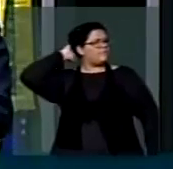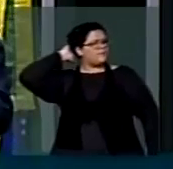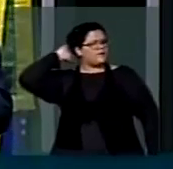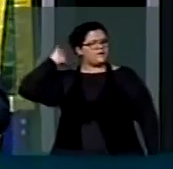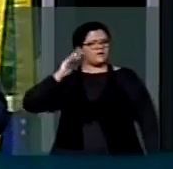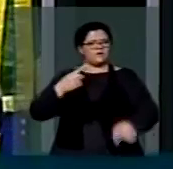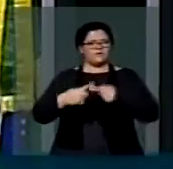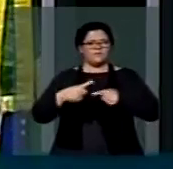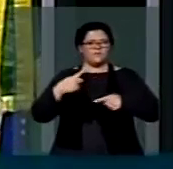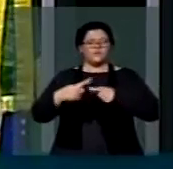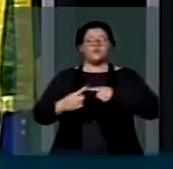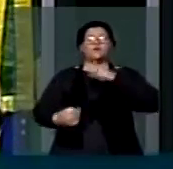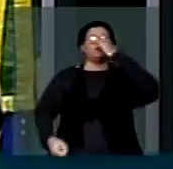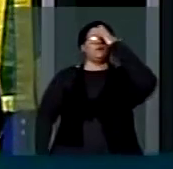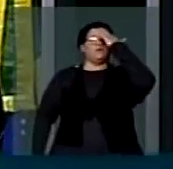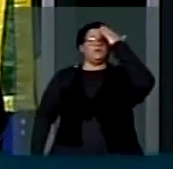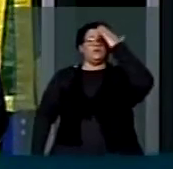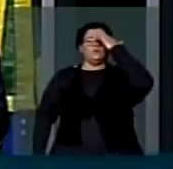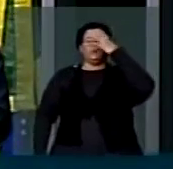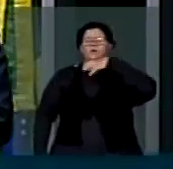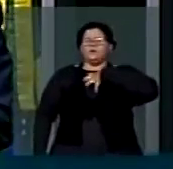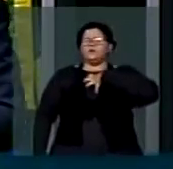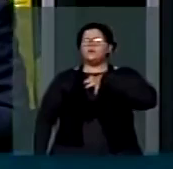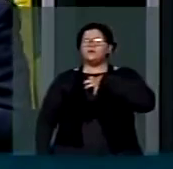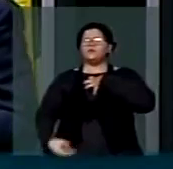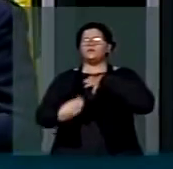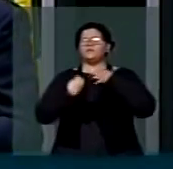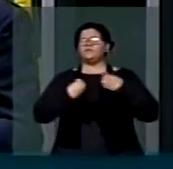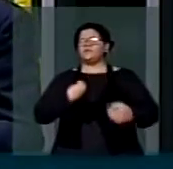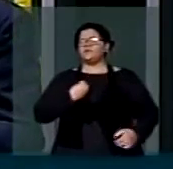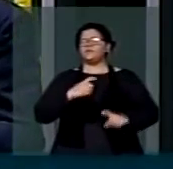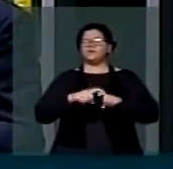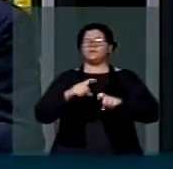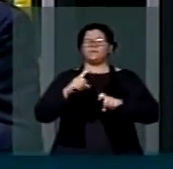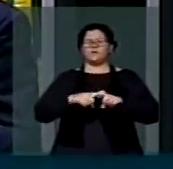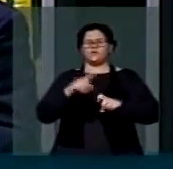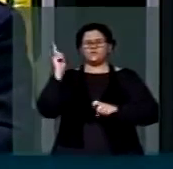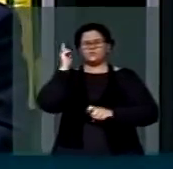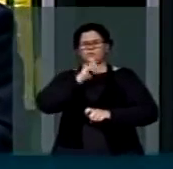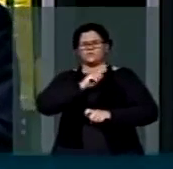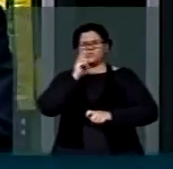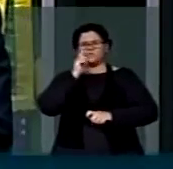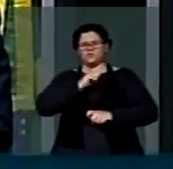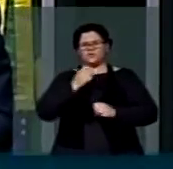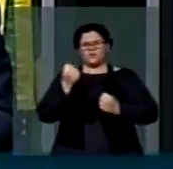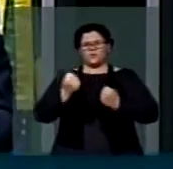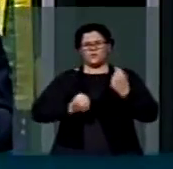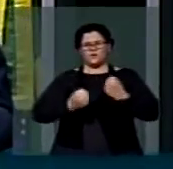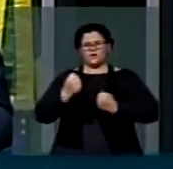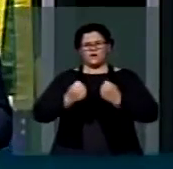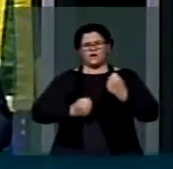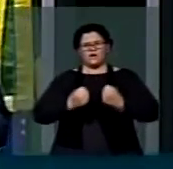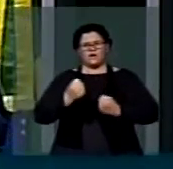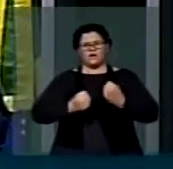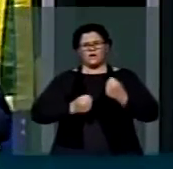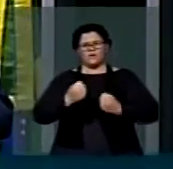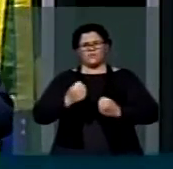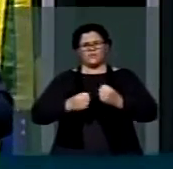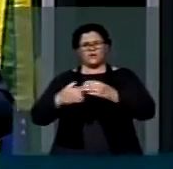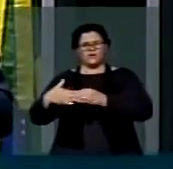que ao entender o drama, lhe conseguiram um automóvel para levá-la